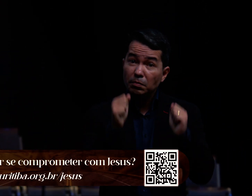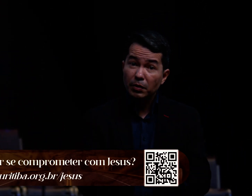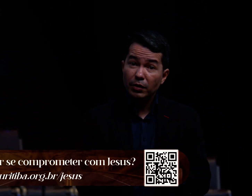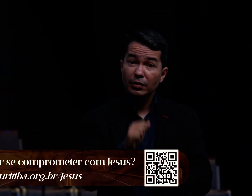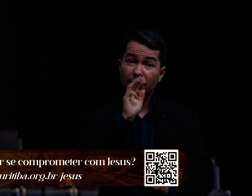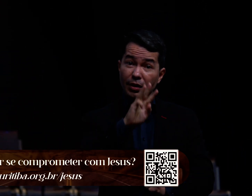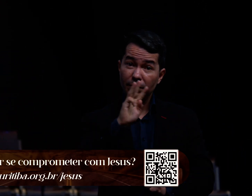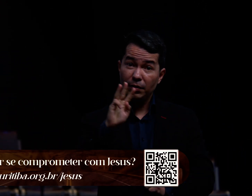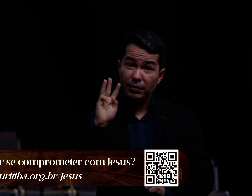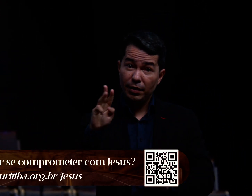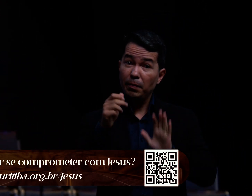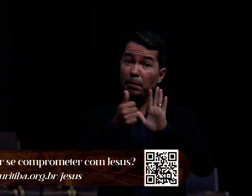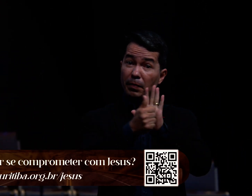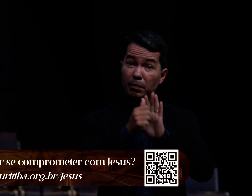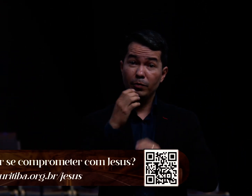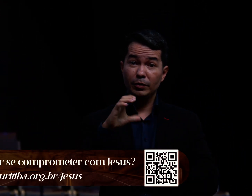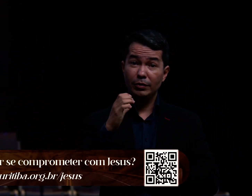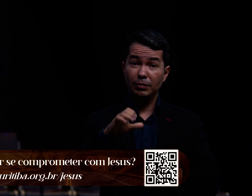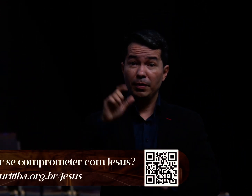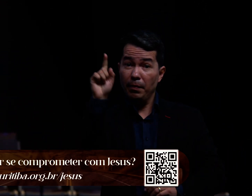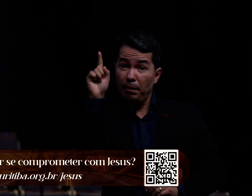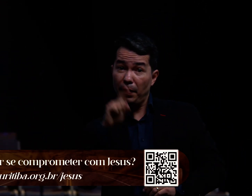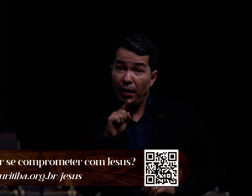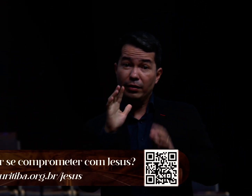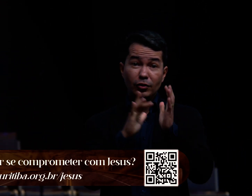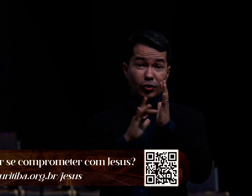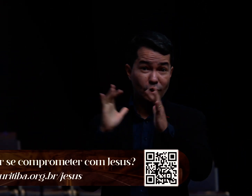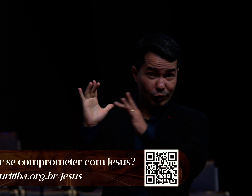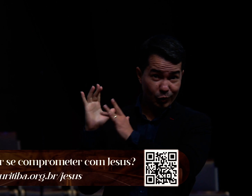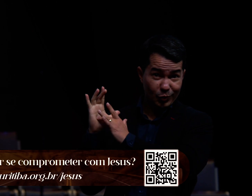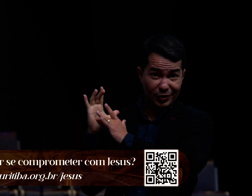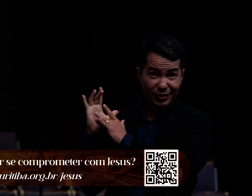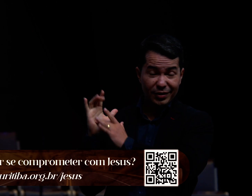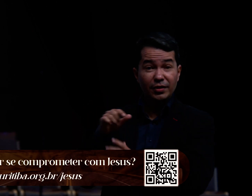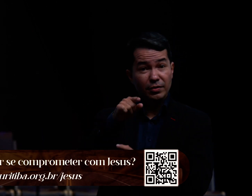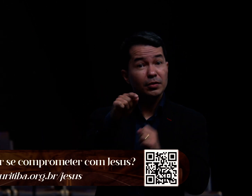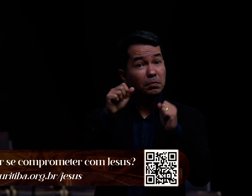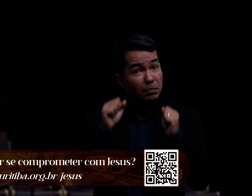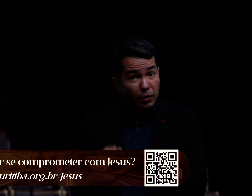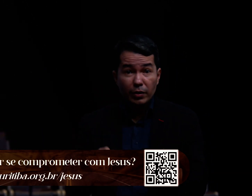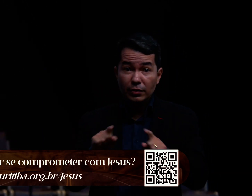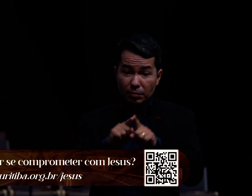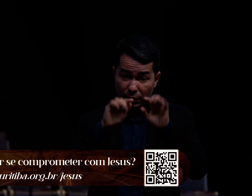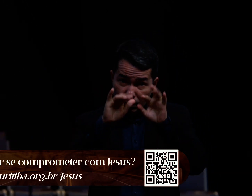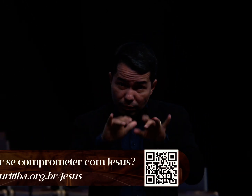que está na internet, você também pode acessar o nosso link aqui, ó. É,